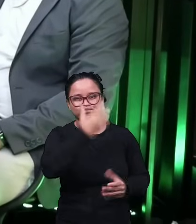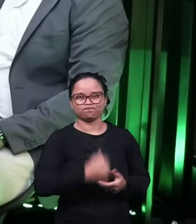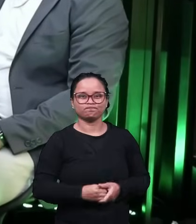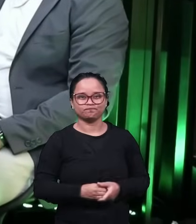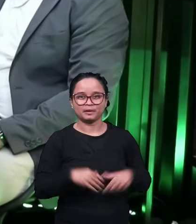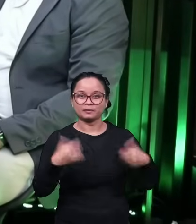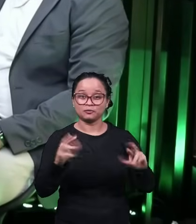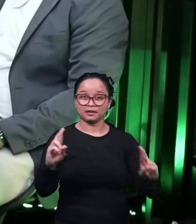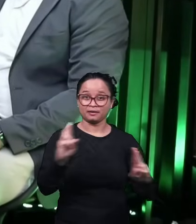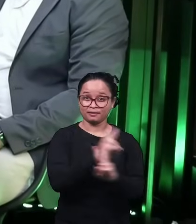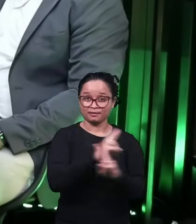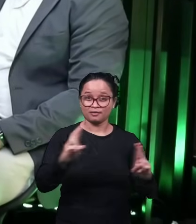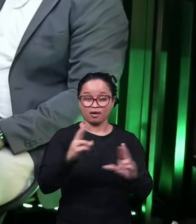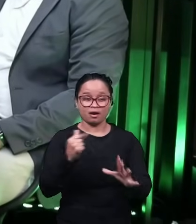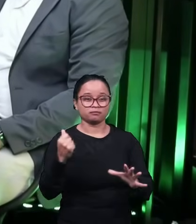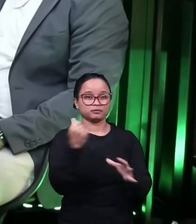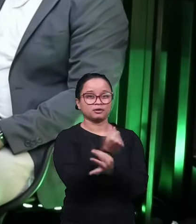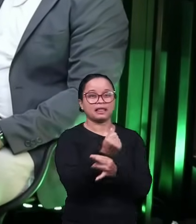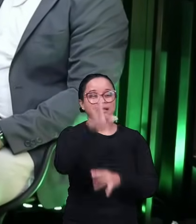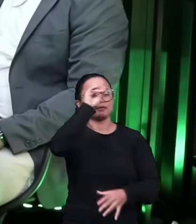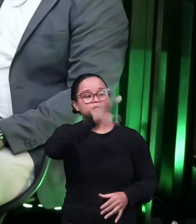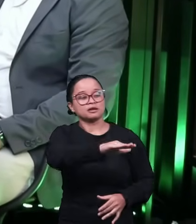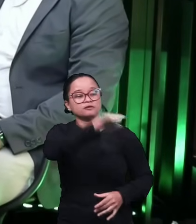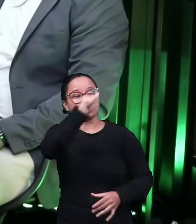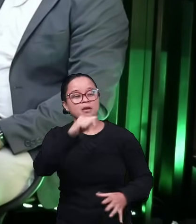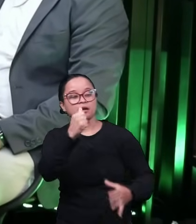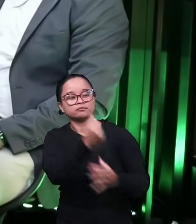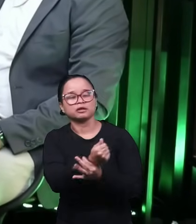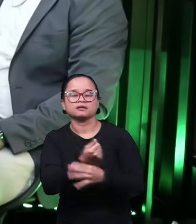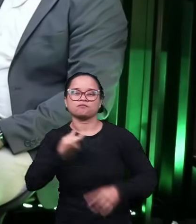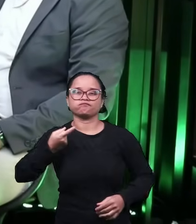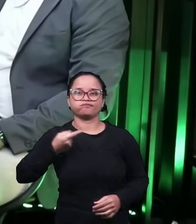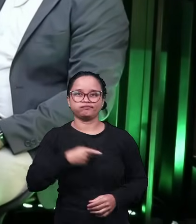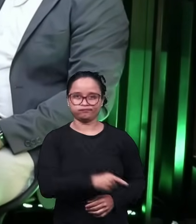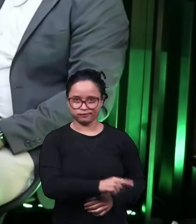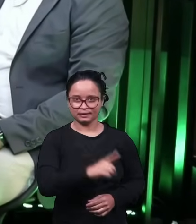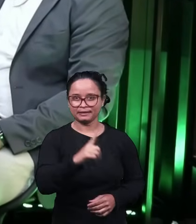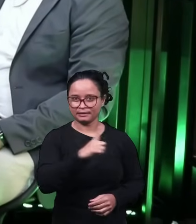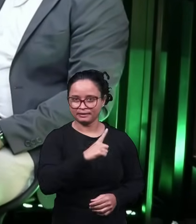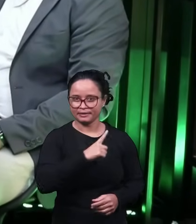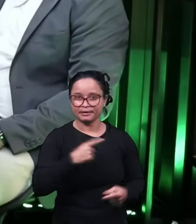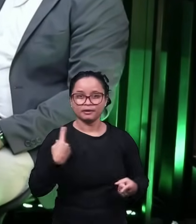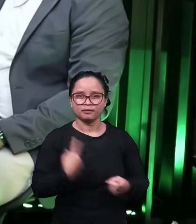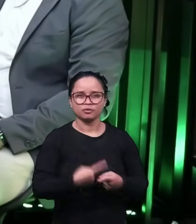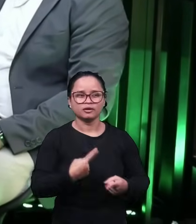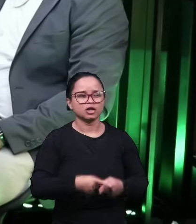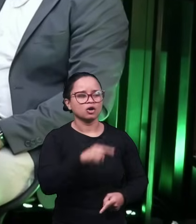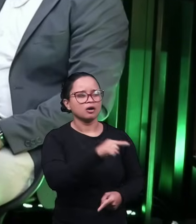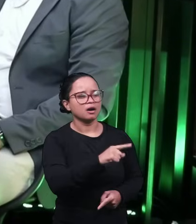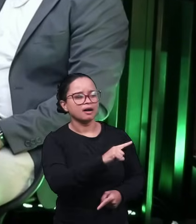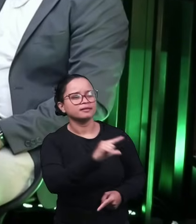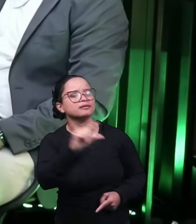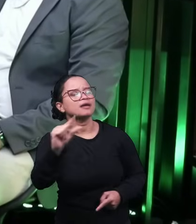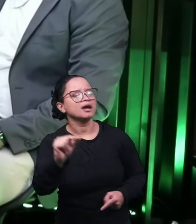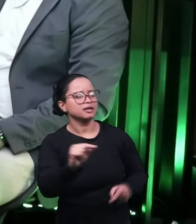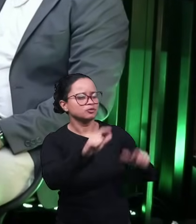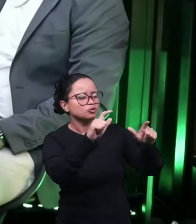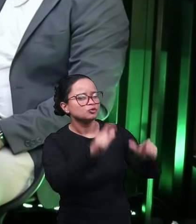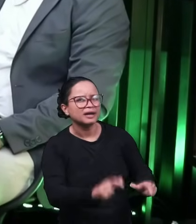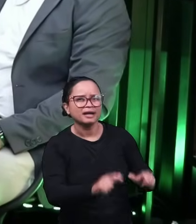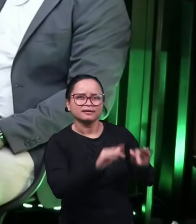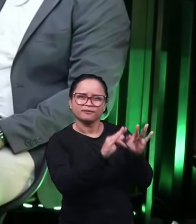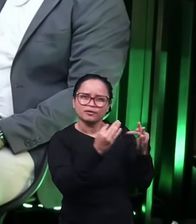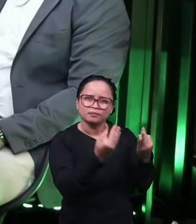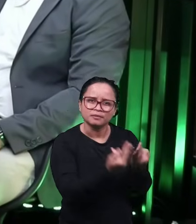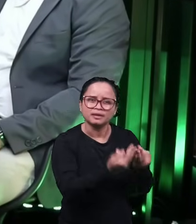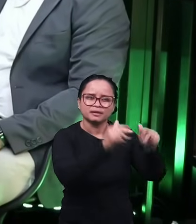Porque Deus ele faz um chamado para Abraão e é algo assim muito profundo, porque o Senhor fala assim: olha, sai da tua terra, da tua parentela, da